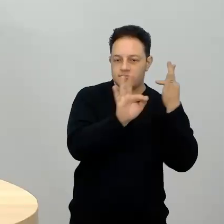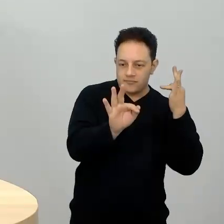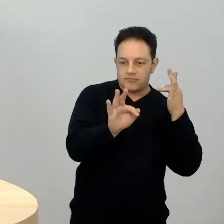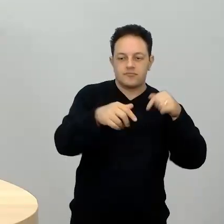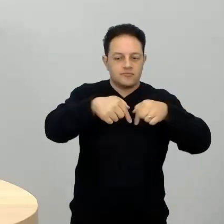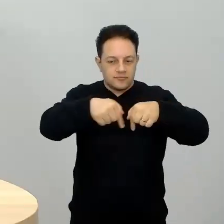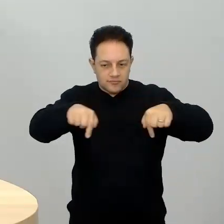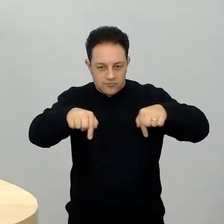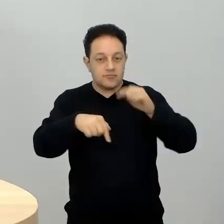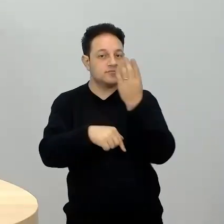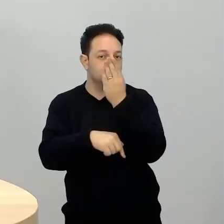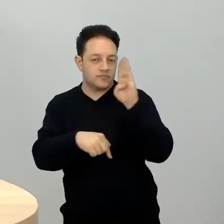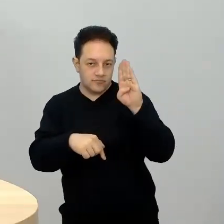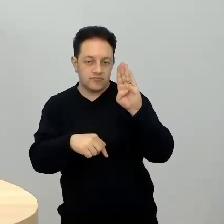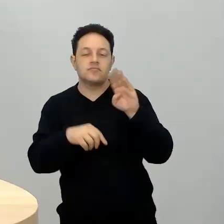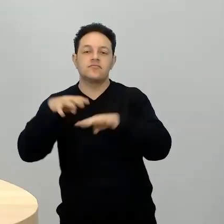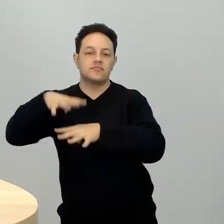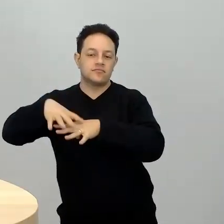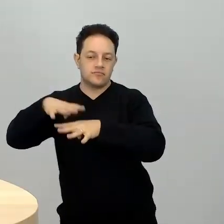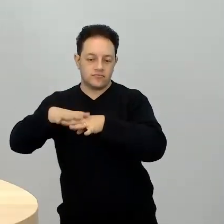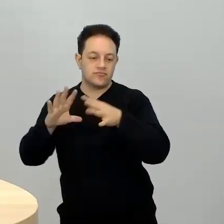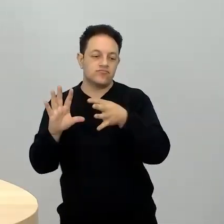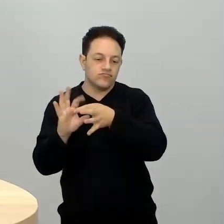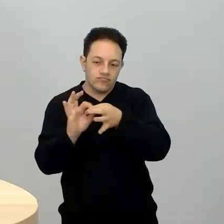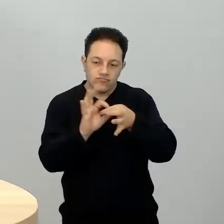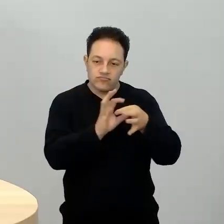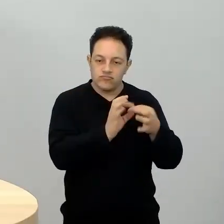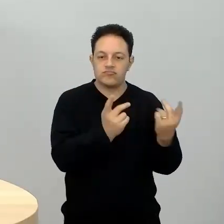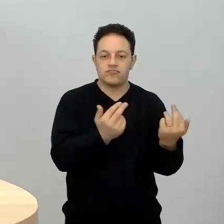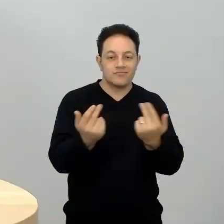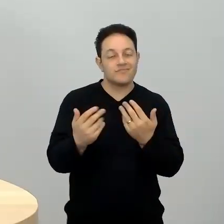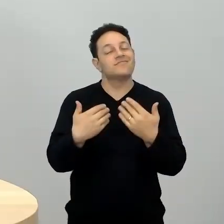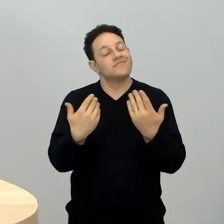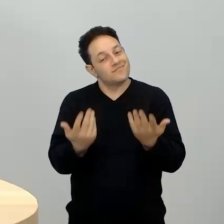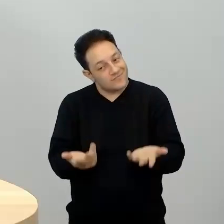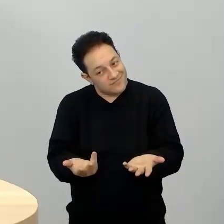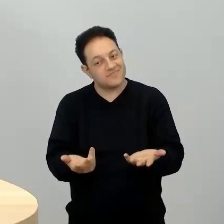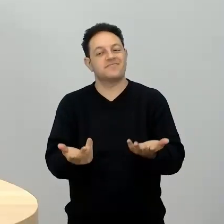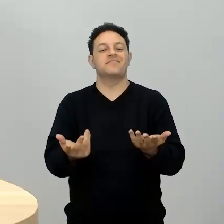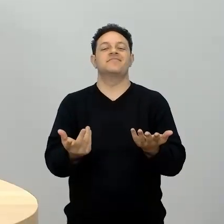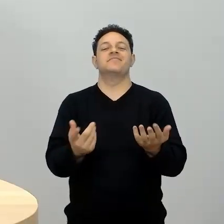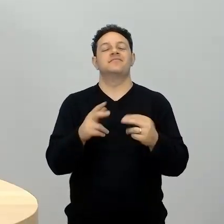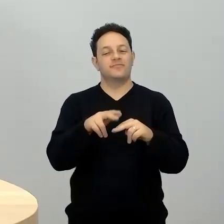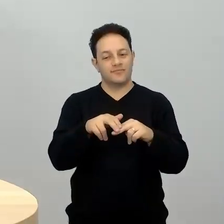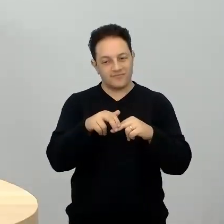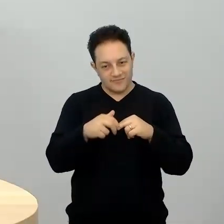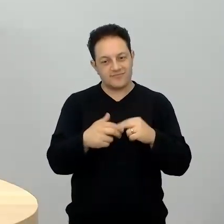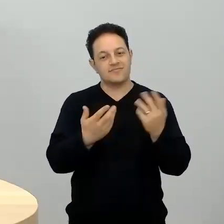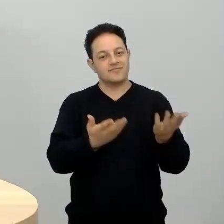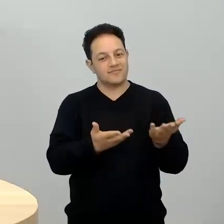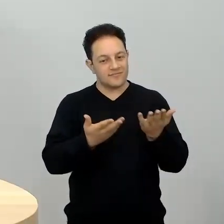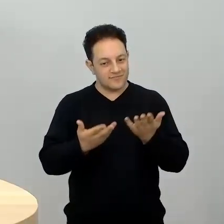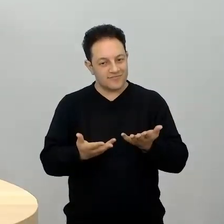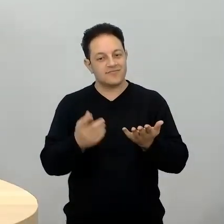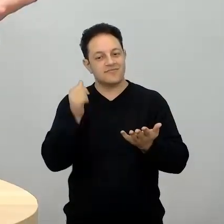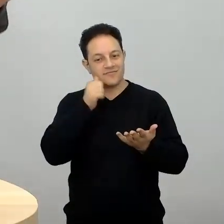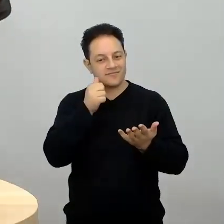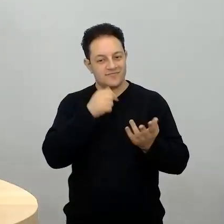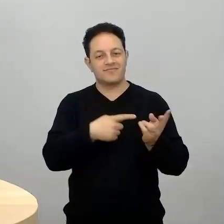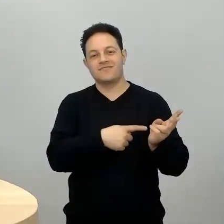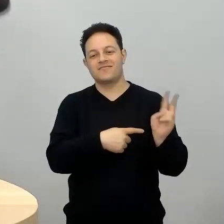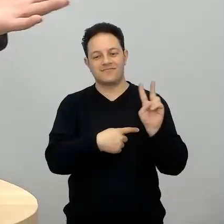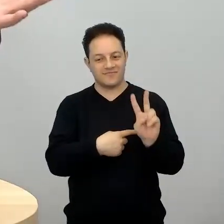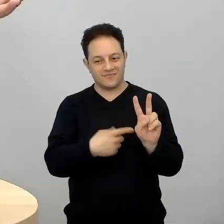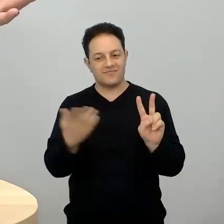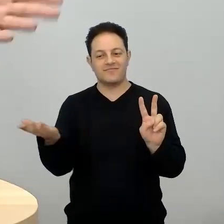a biologia e a matemática. E é por isso que nós temos aqui